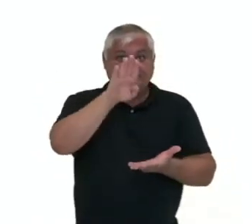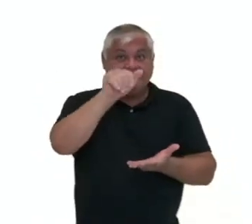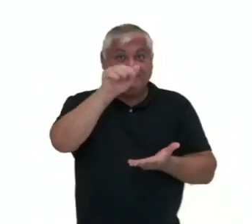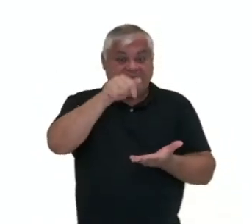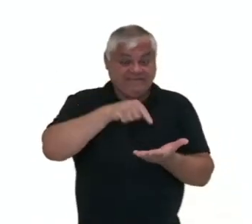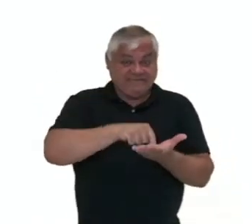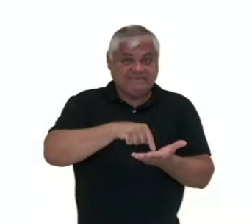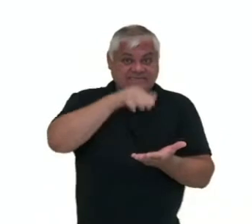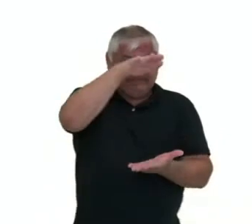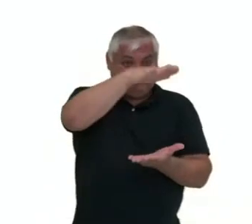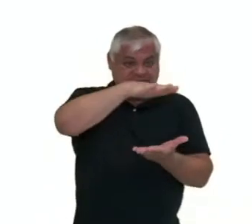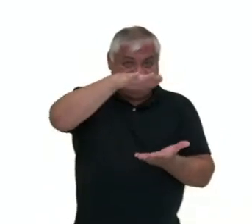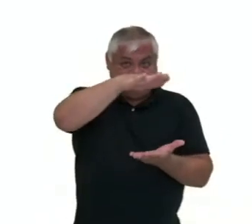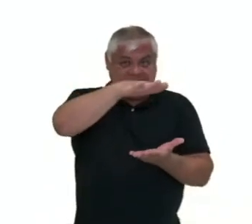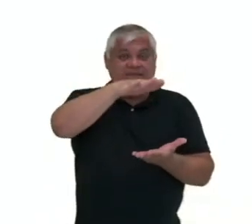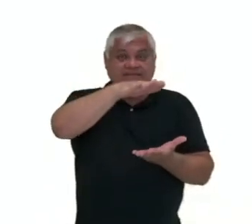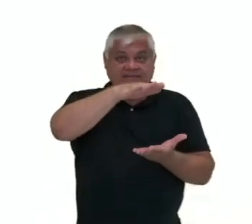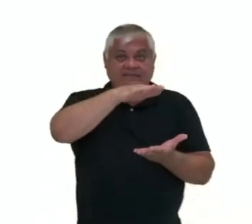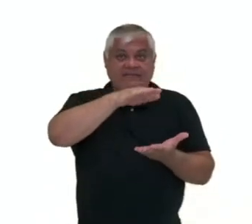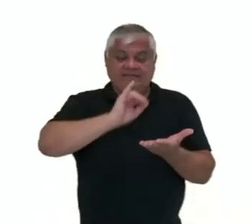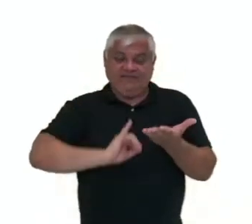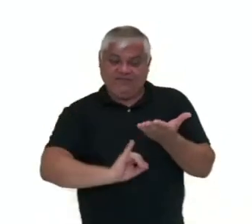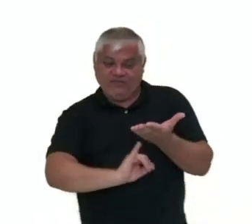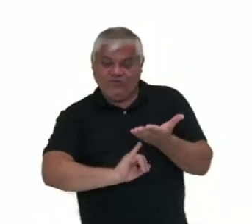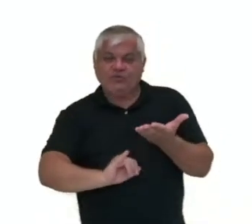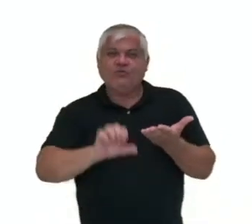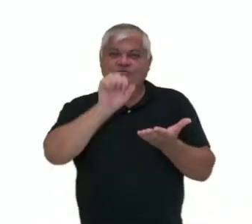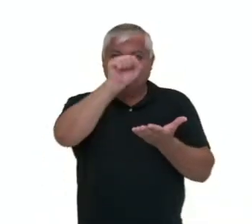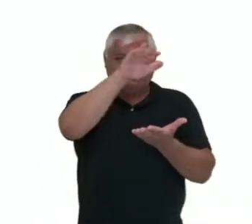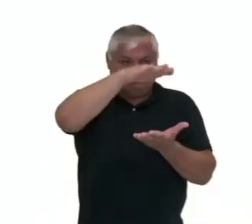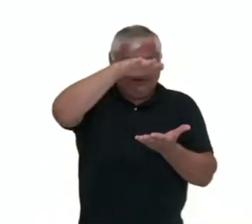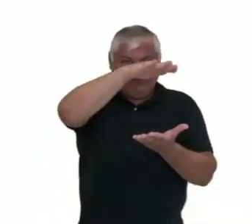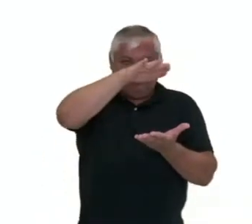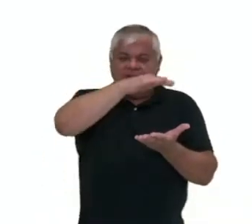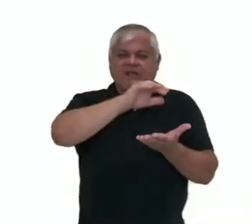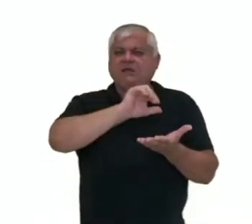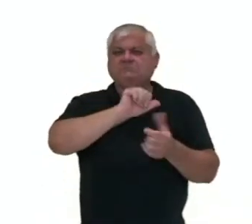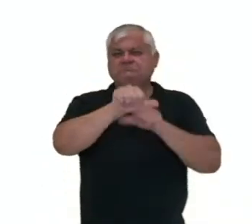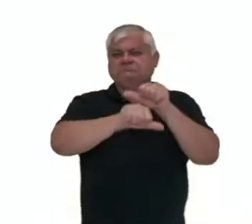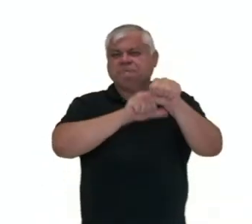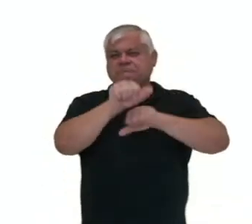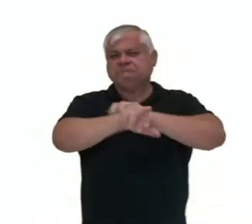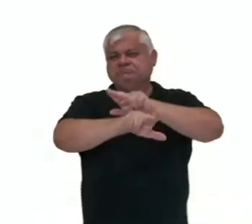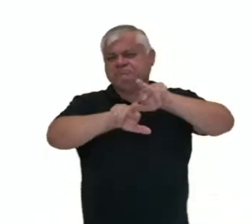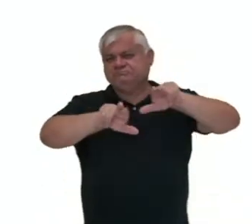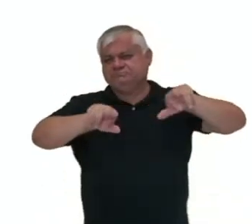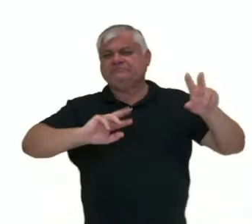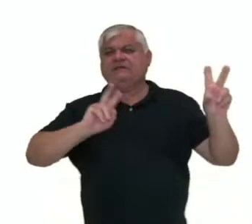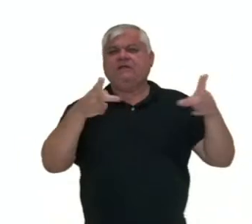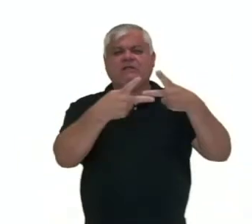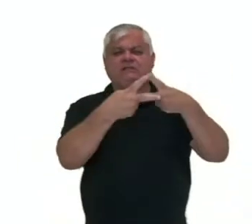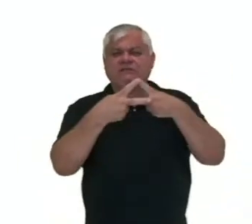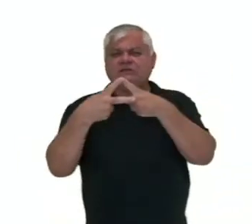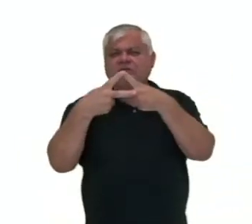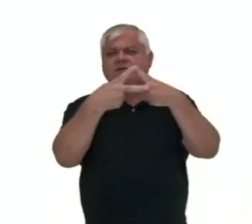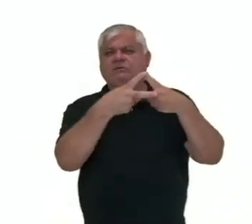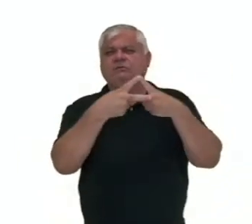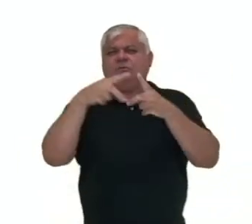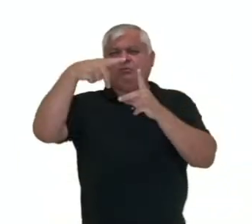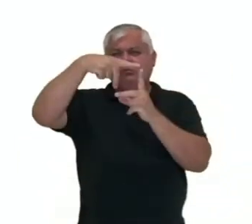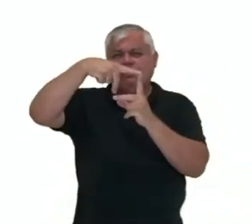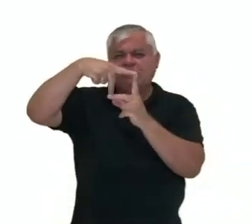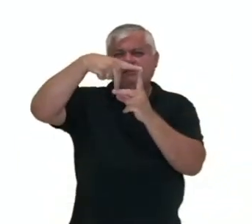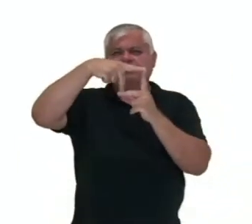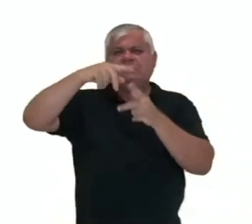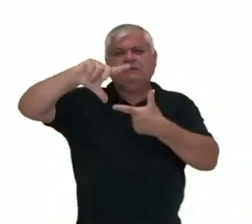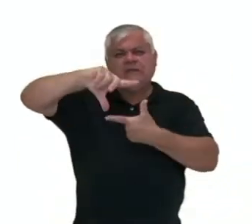parte superior, outra na parte inferior. E elas podem assumir qualquer forma, como triângulo, quadrado,